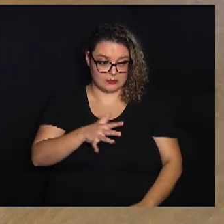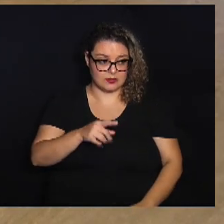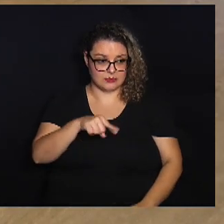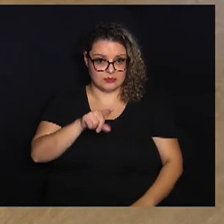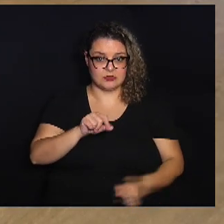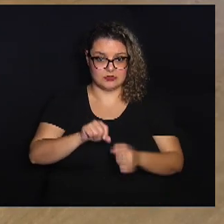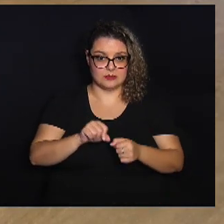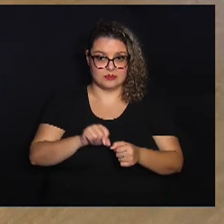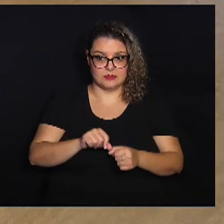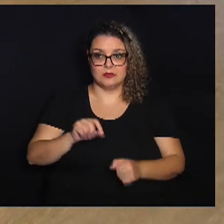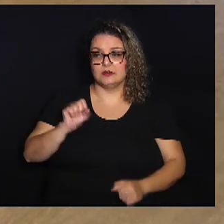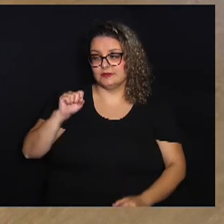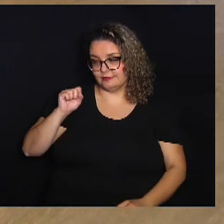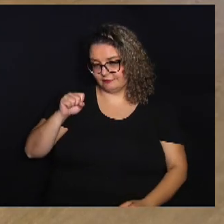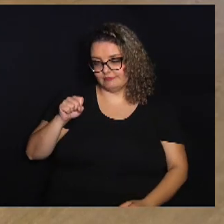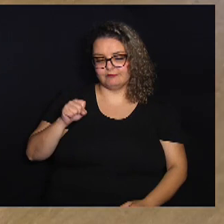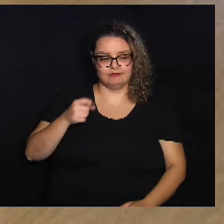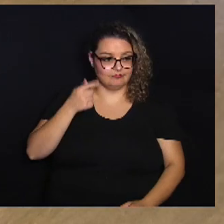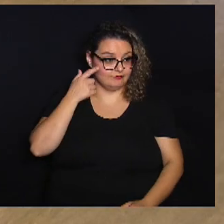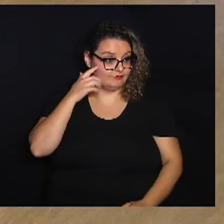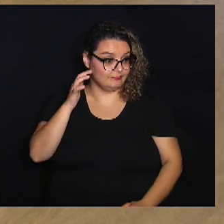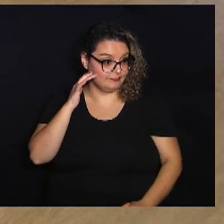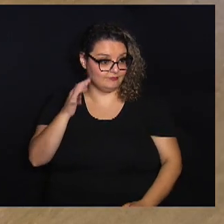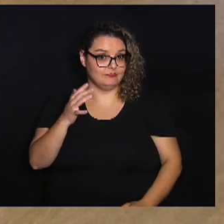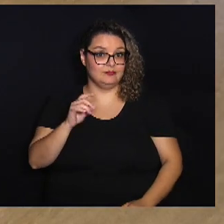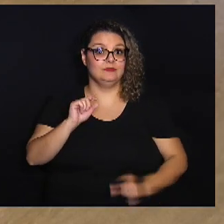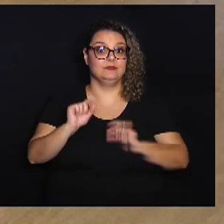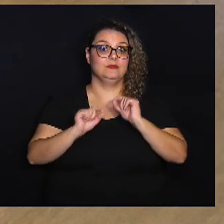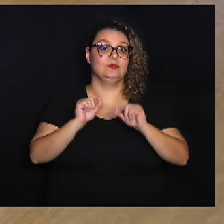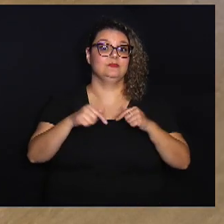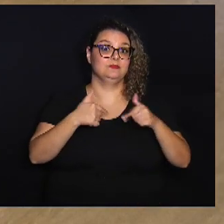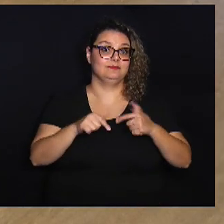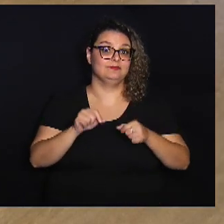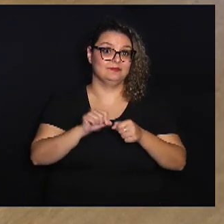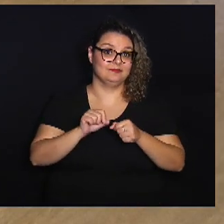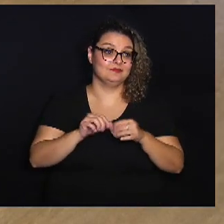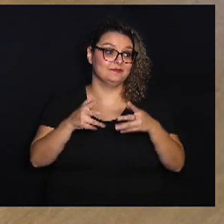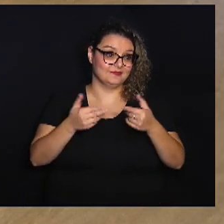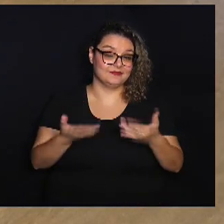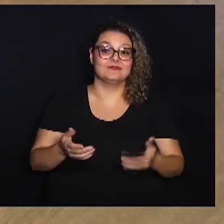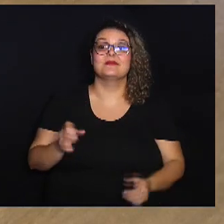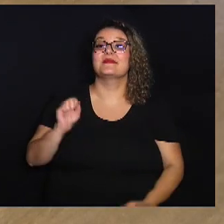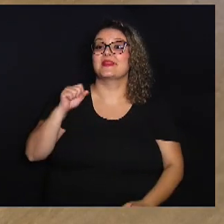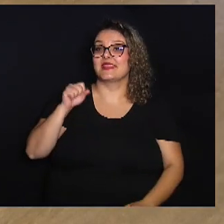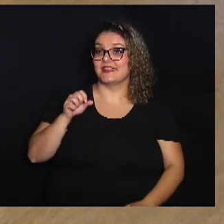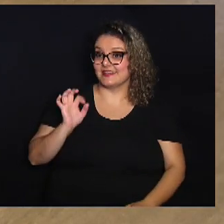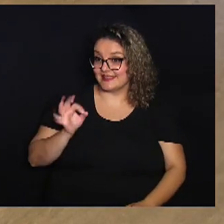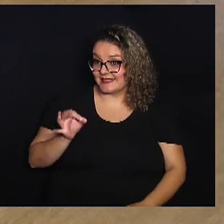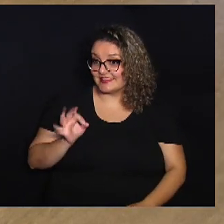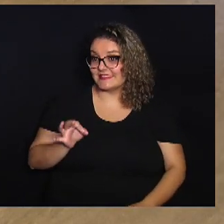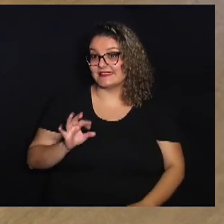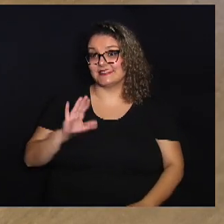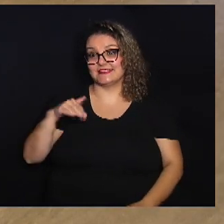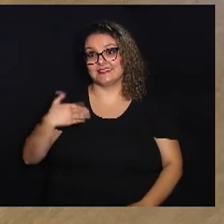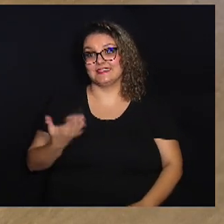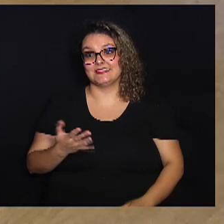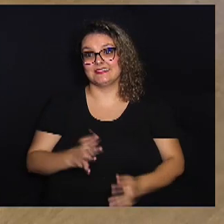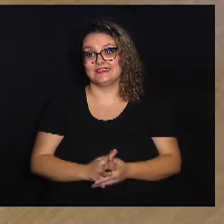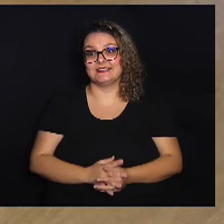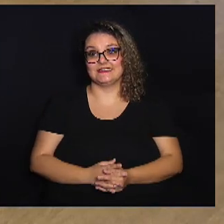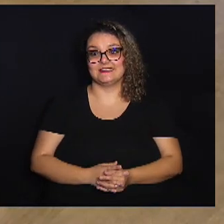Isso. Não imagina, talvez, o pessoal que esteja em casa, o trabalho que dá para fazer tudo isso, né? Exatamente. Quando a gente vê